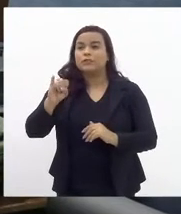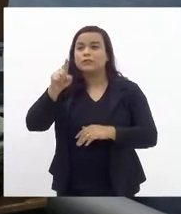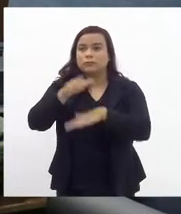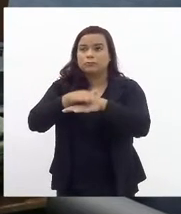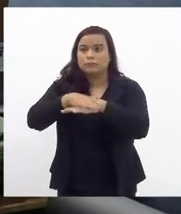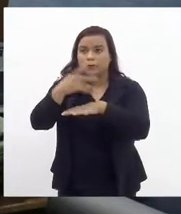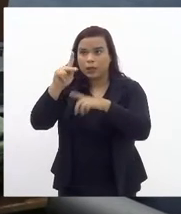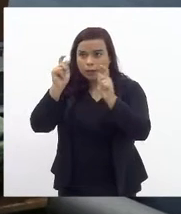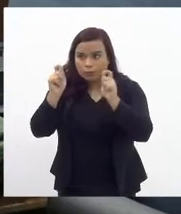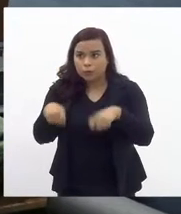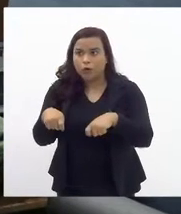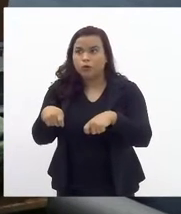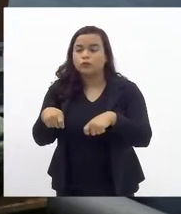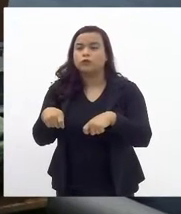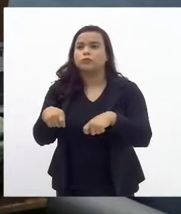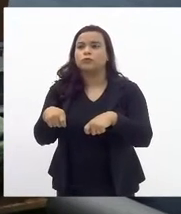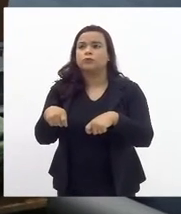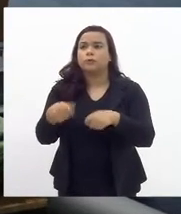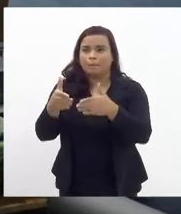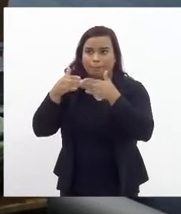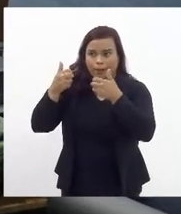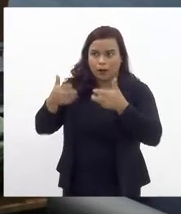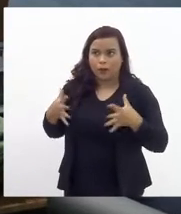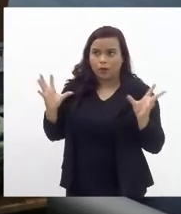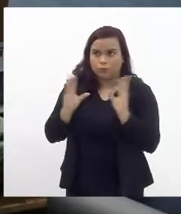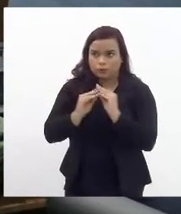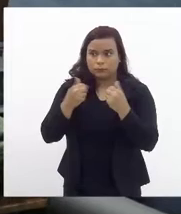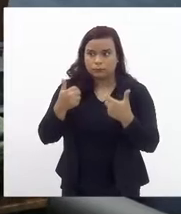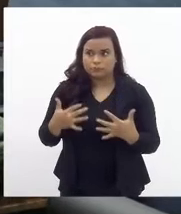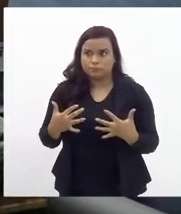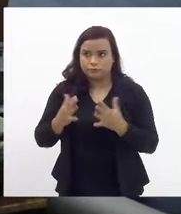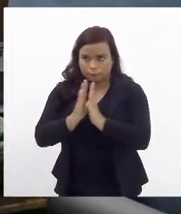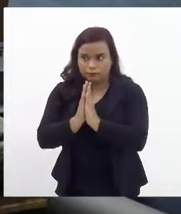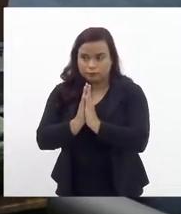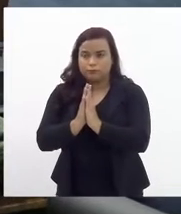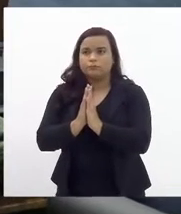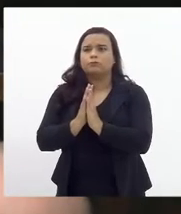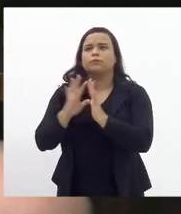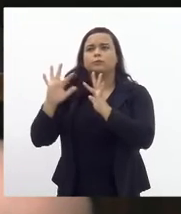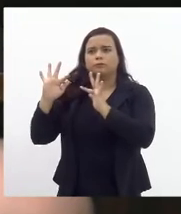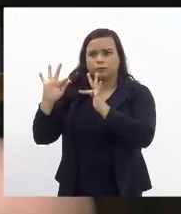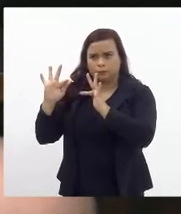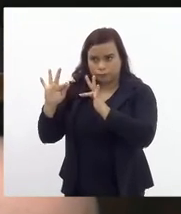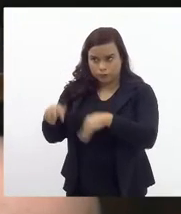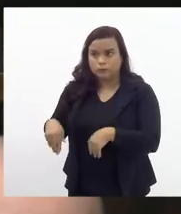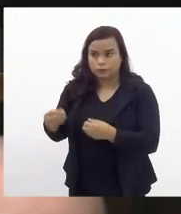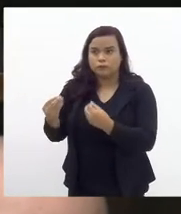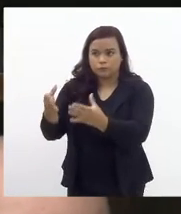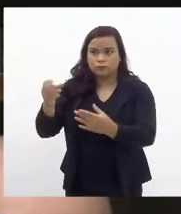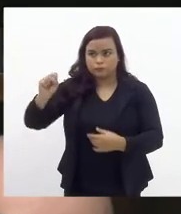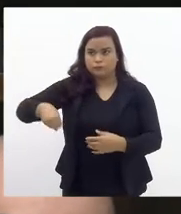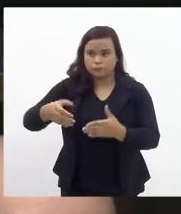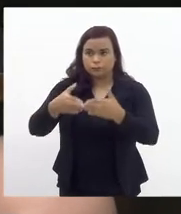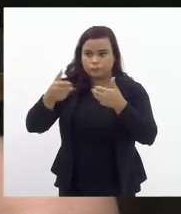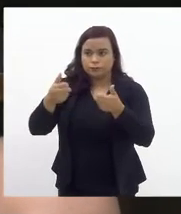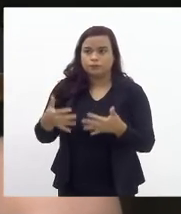final dessa sessão, fazer um pela ordem muito breve, tá? Ao final, concedido pela